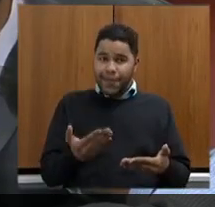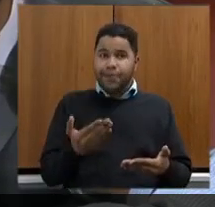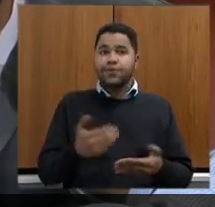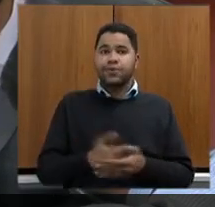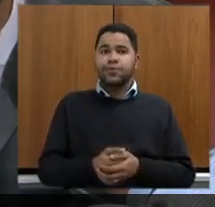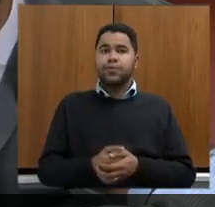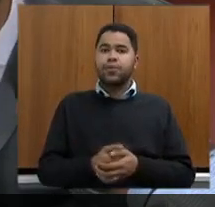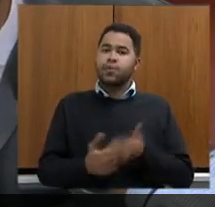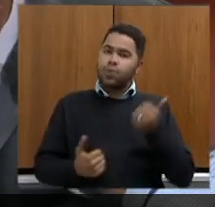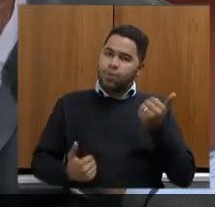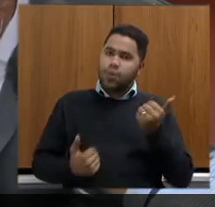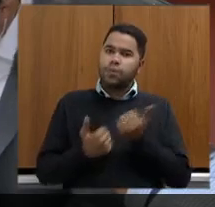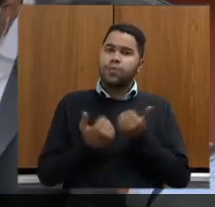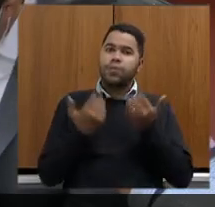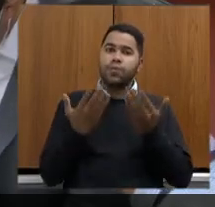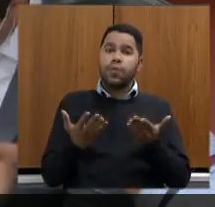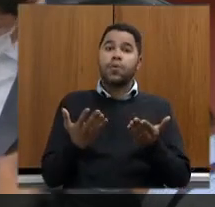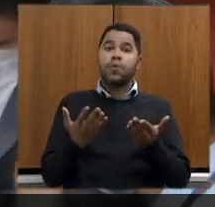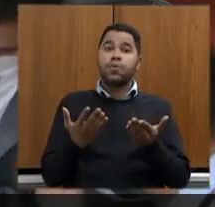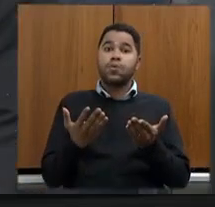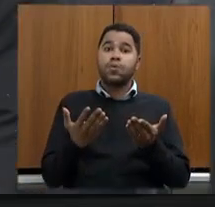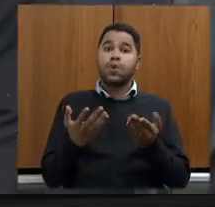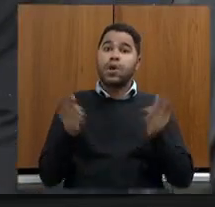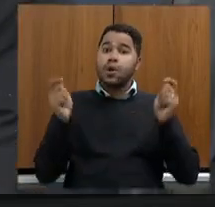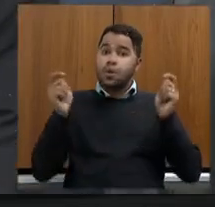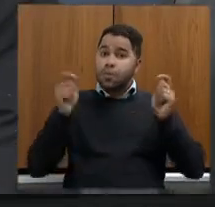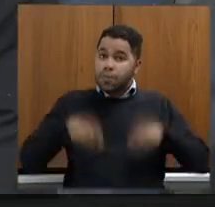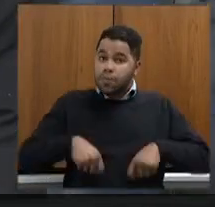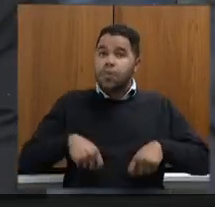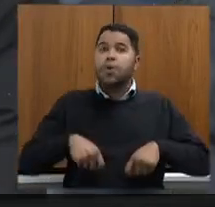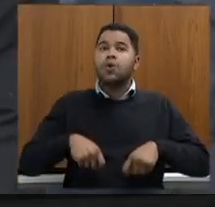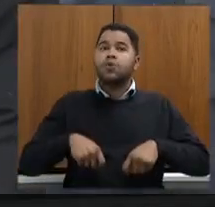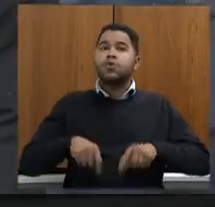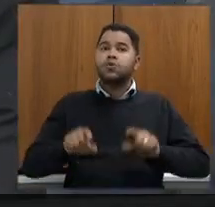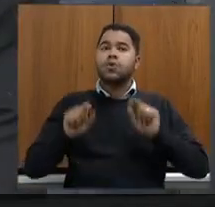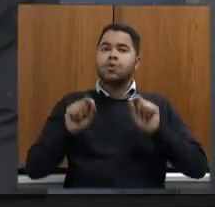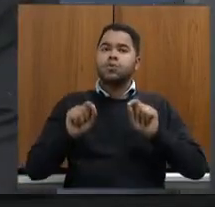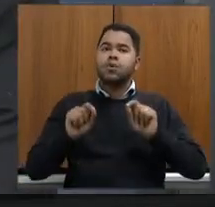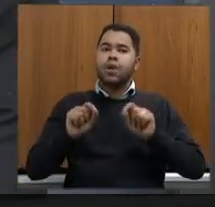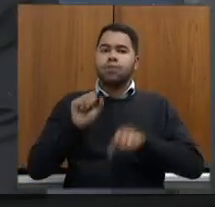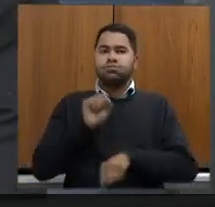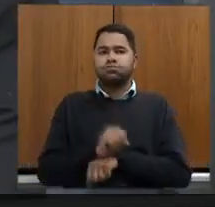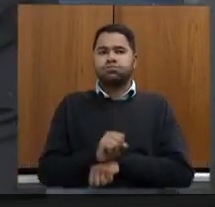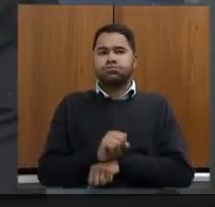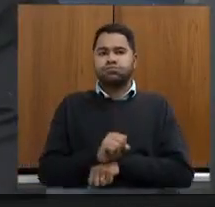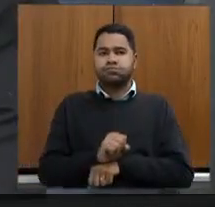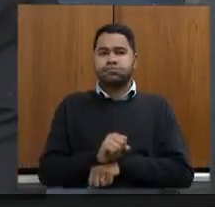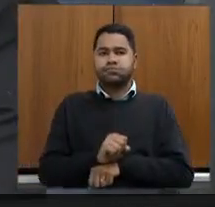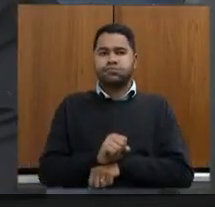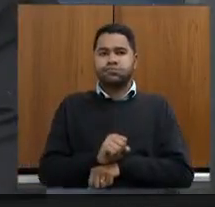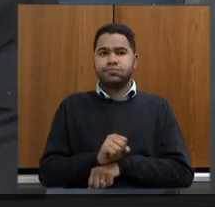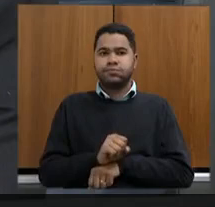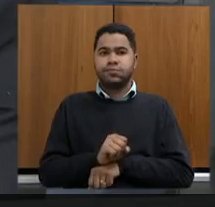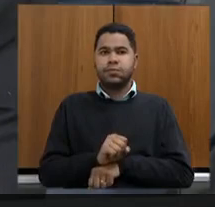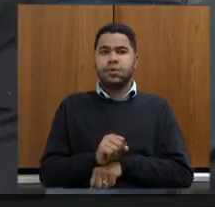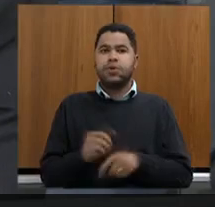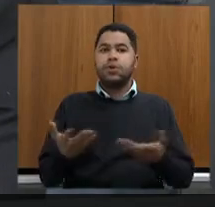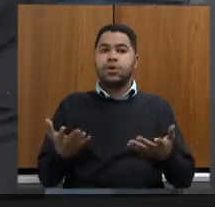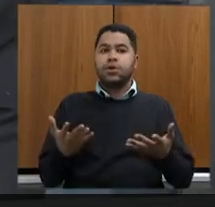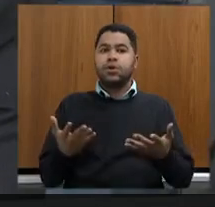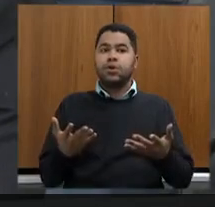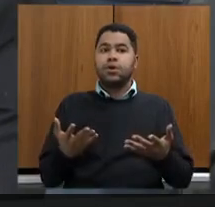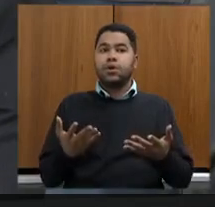o apoio de vossa excelência para que isso possa ser paralisado e por fim